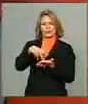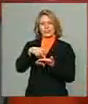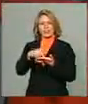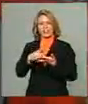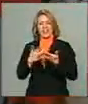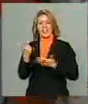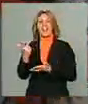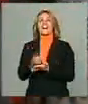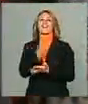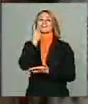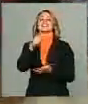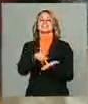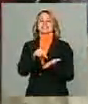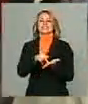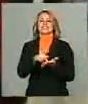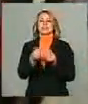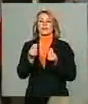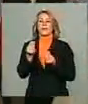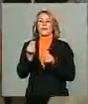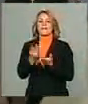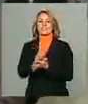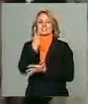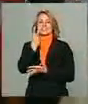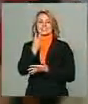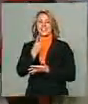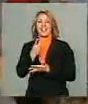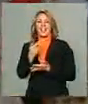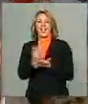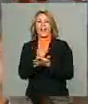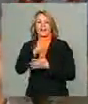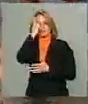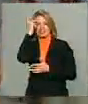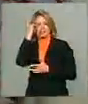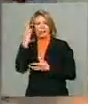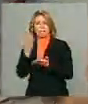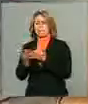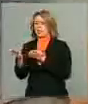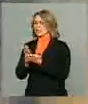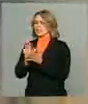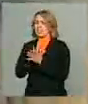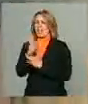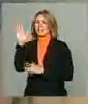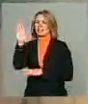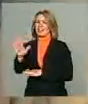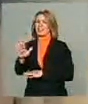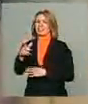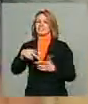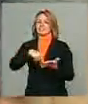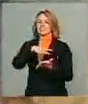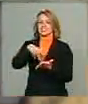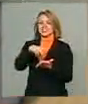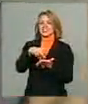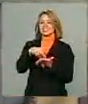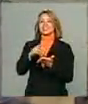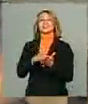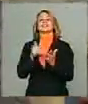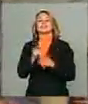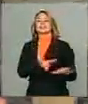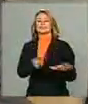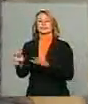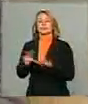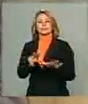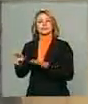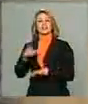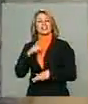solto e como corre tem gente que não perde uma tarde de dança todas as semanas está